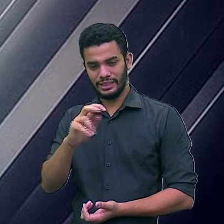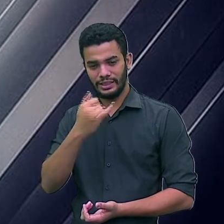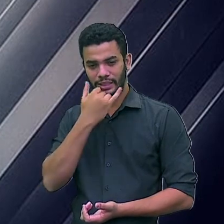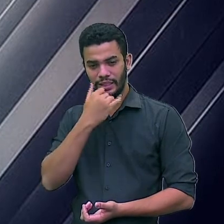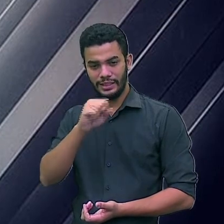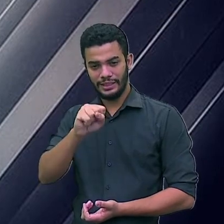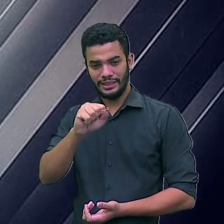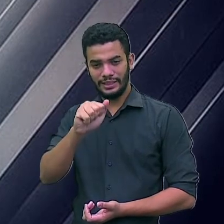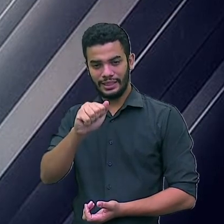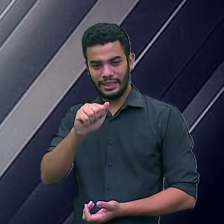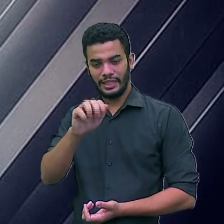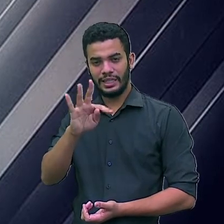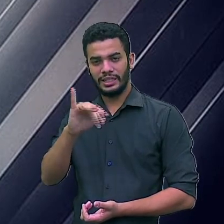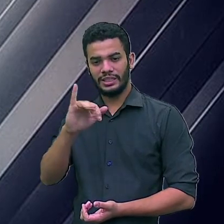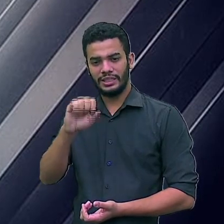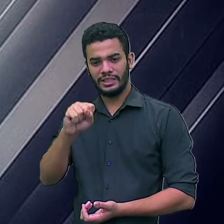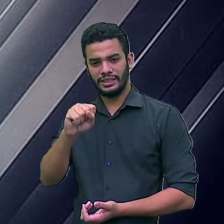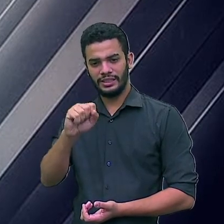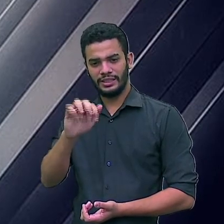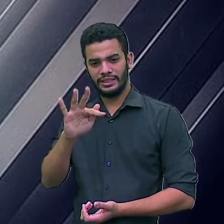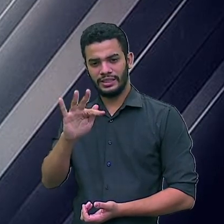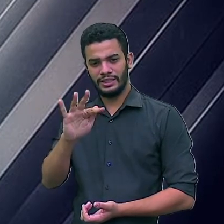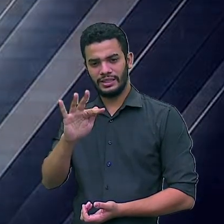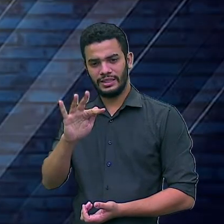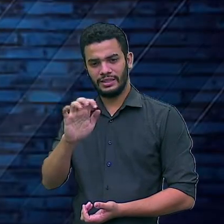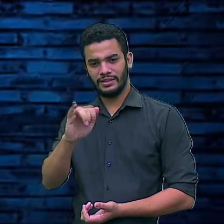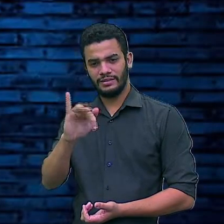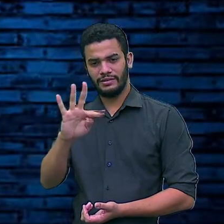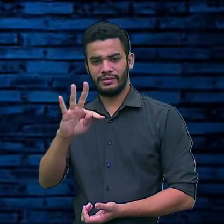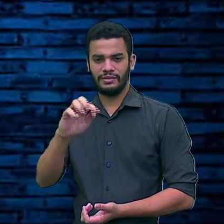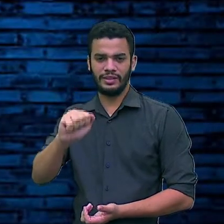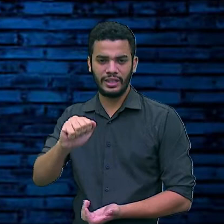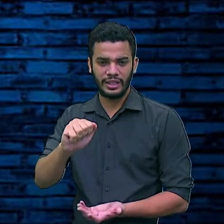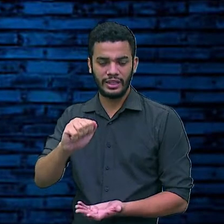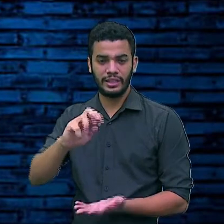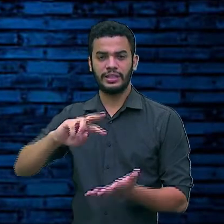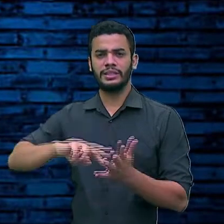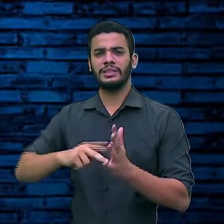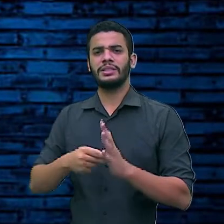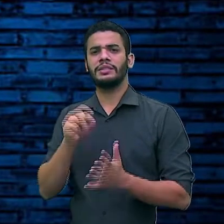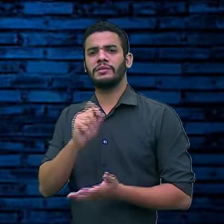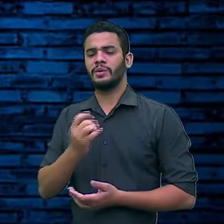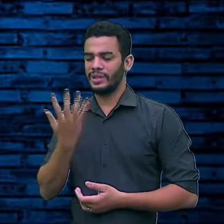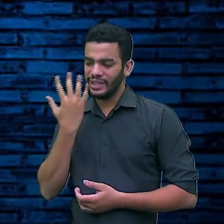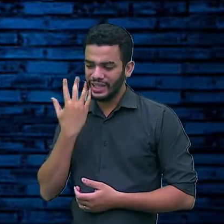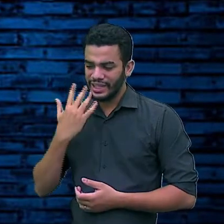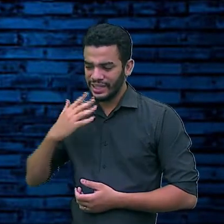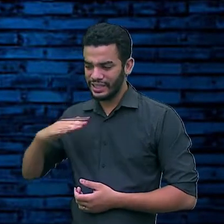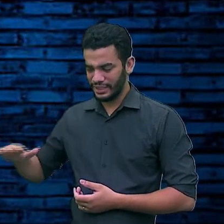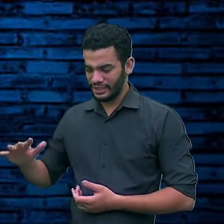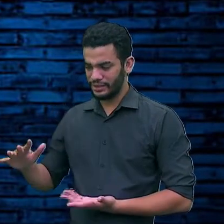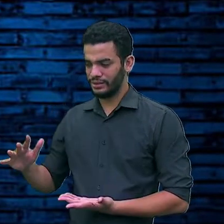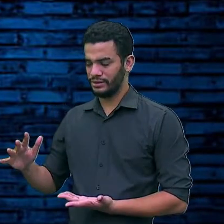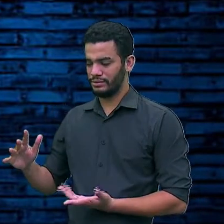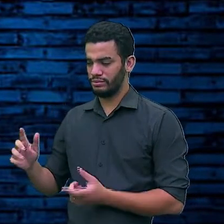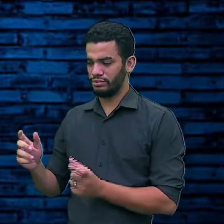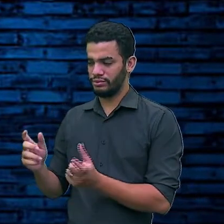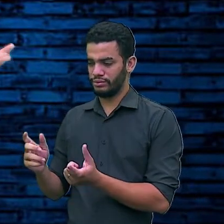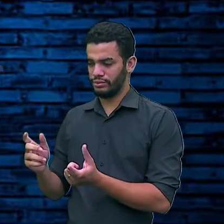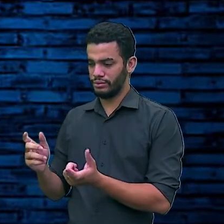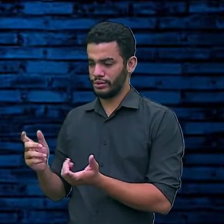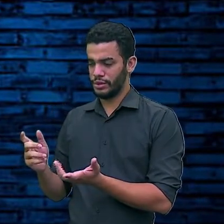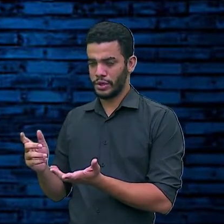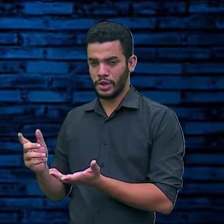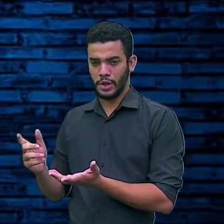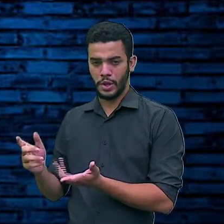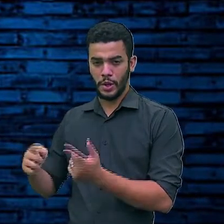Portanto, crianças é objeto direto. Então, satisfeitas, predicativo. Ótimo.